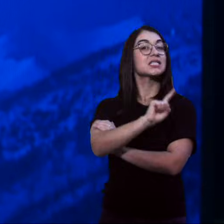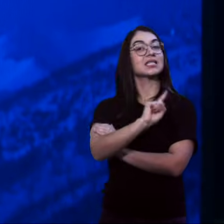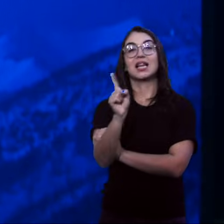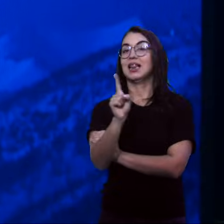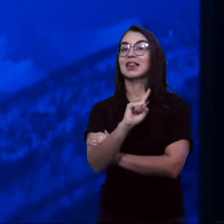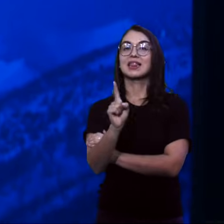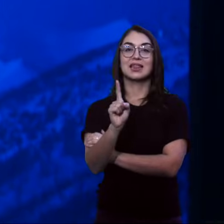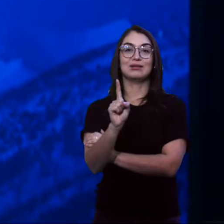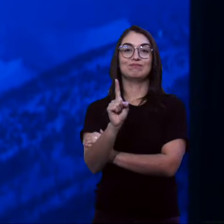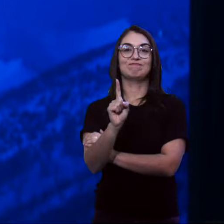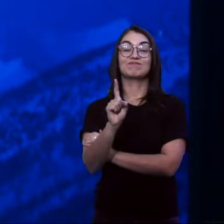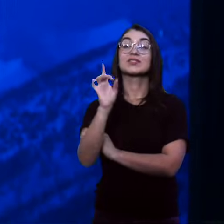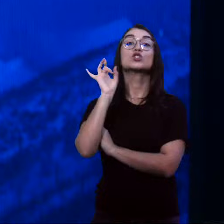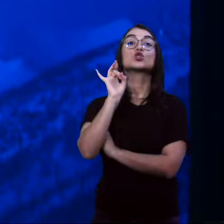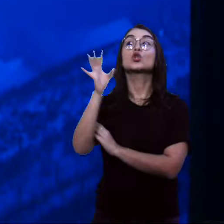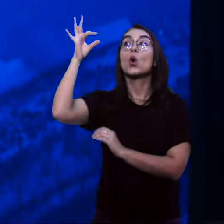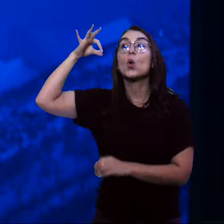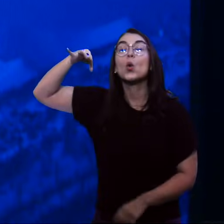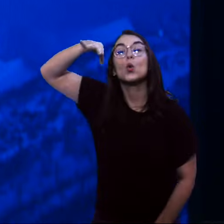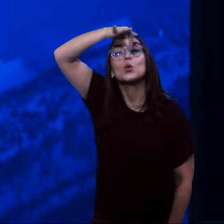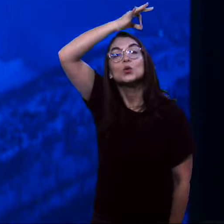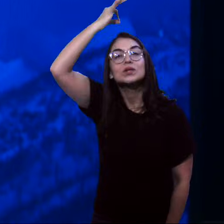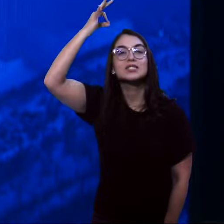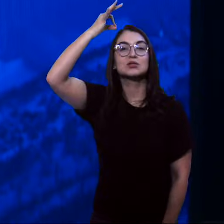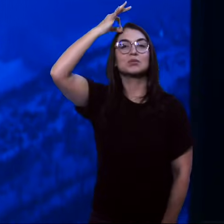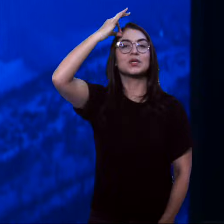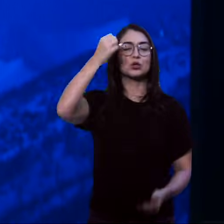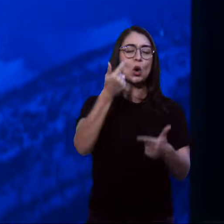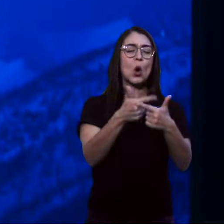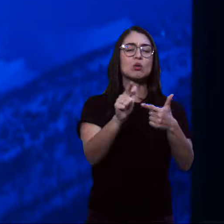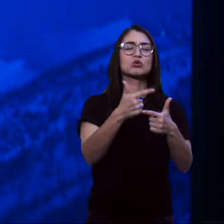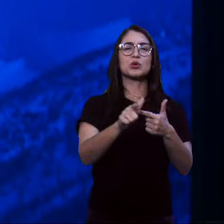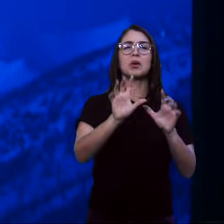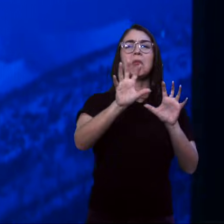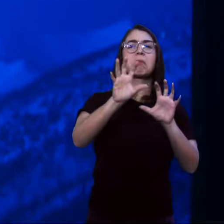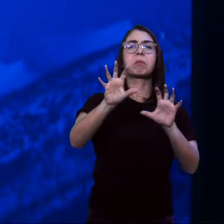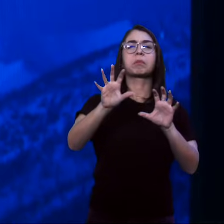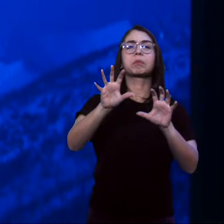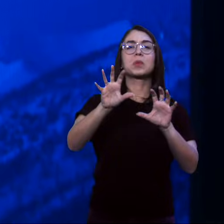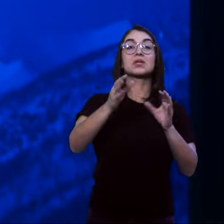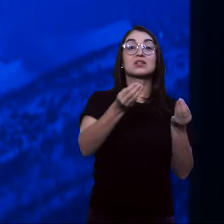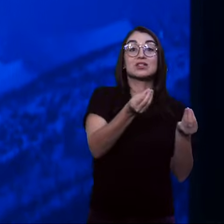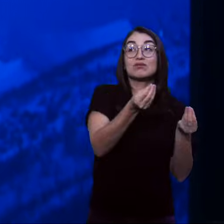de você vão se curvar se você fizer as coisas do jeito de Deus.